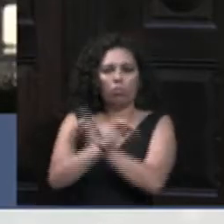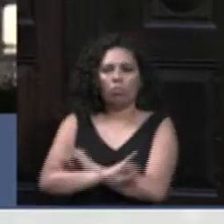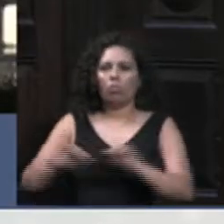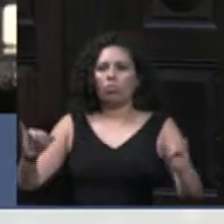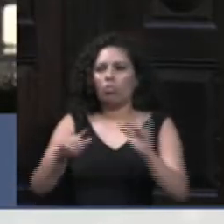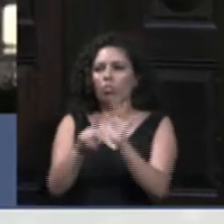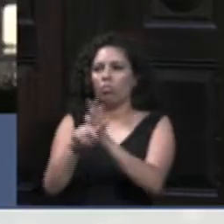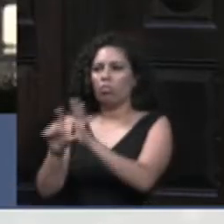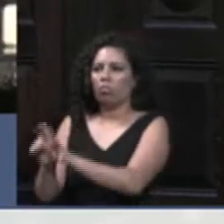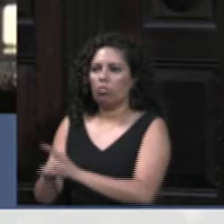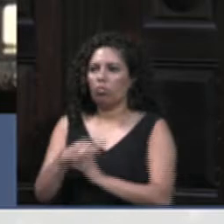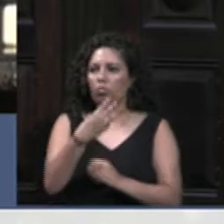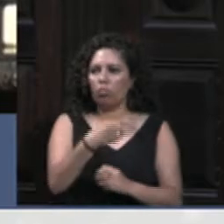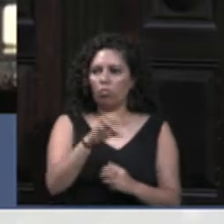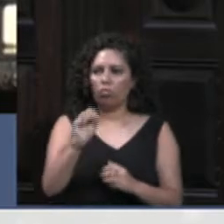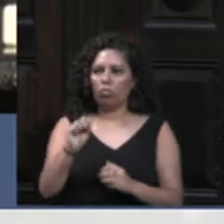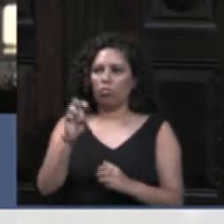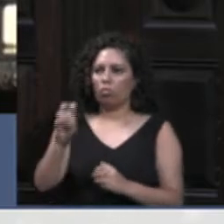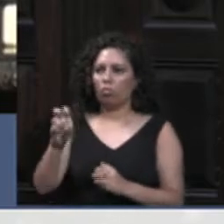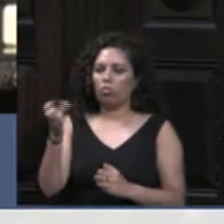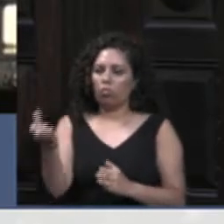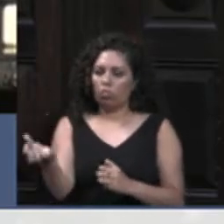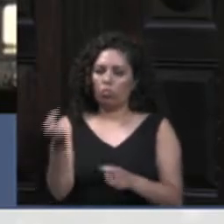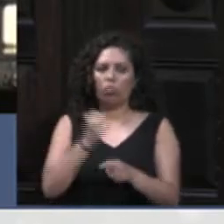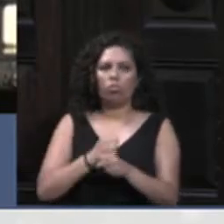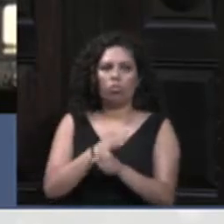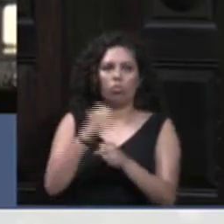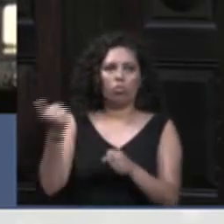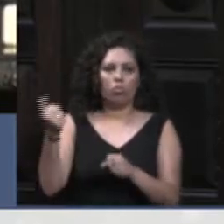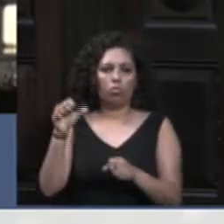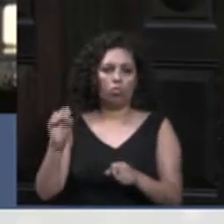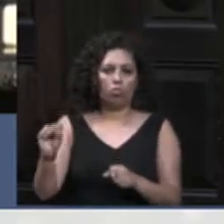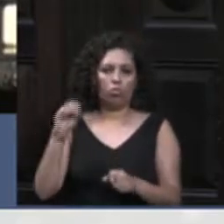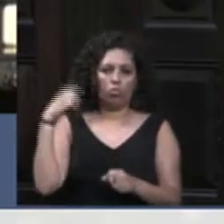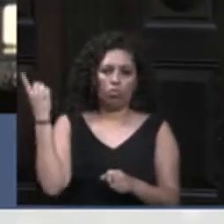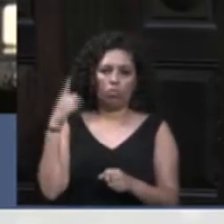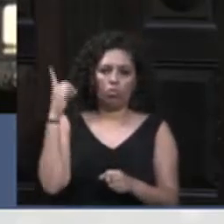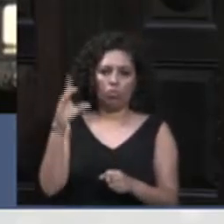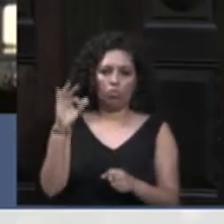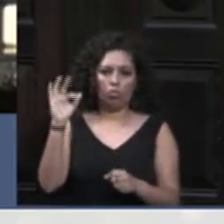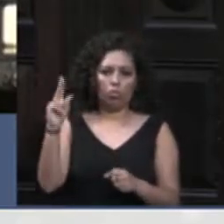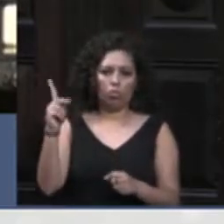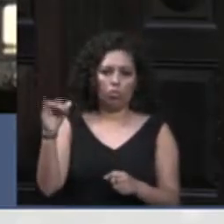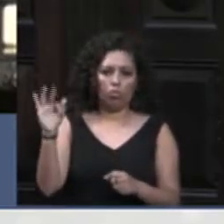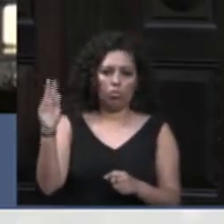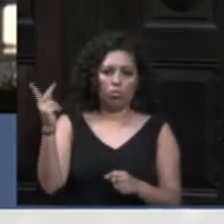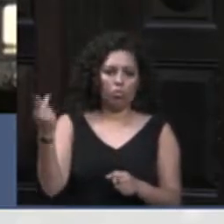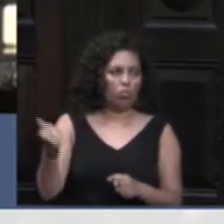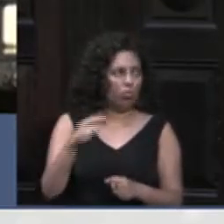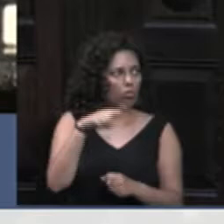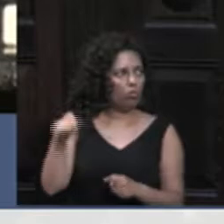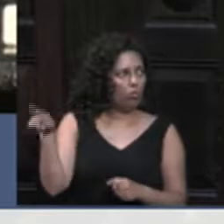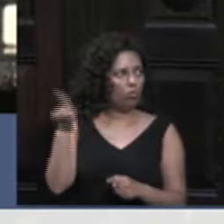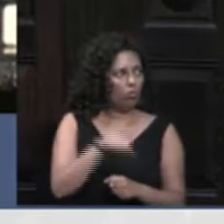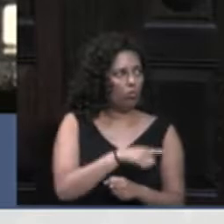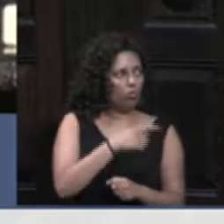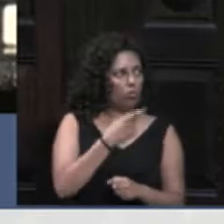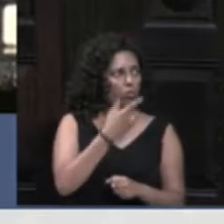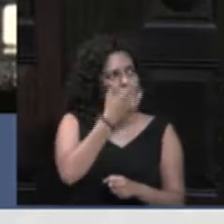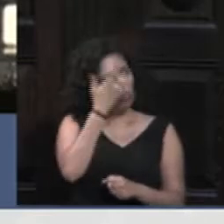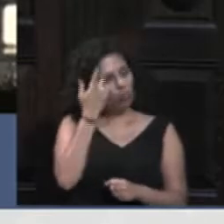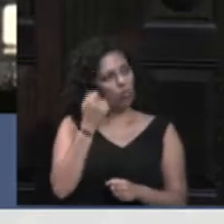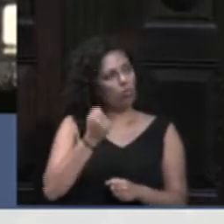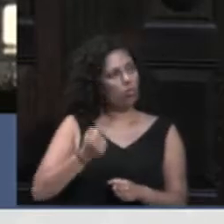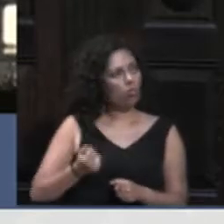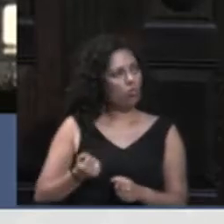Anuncio o projeto de lei 3856 de 2018, de autoria da deputada Cidinha Campos, que proíbe o fornecedor de serviços e produtos